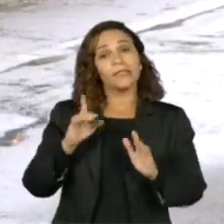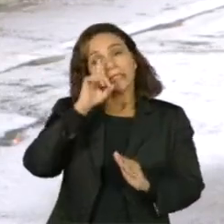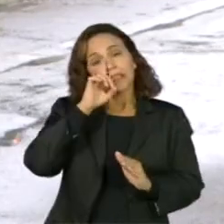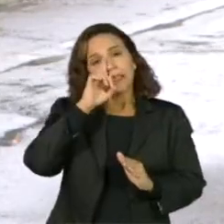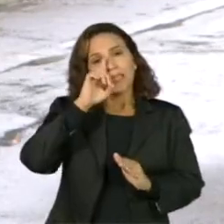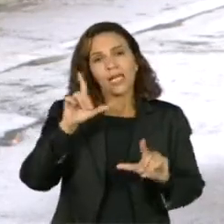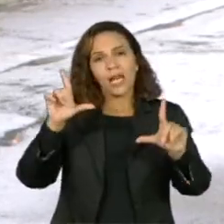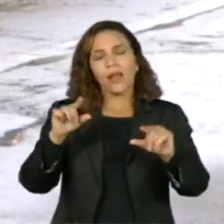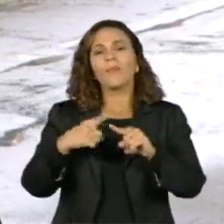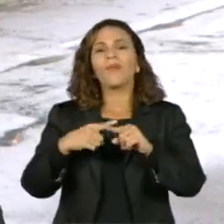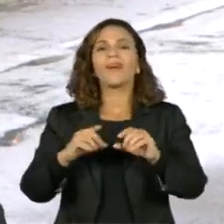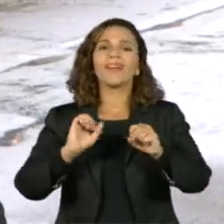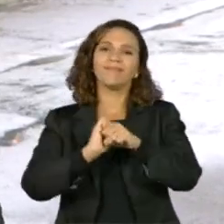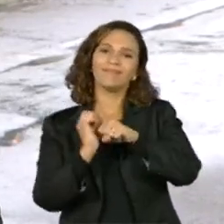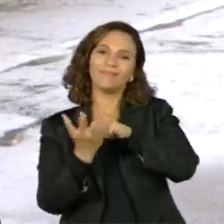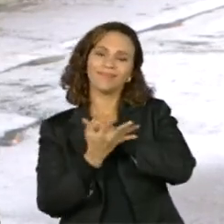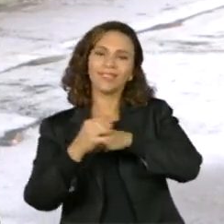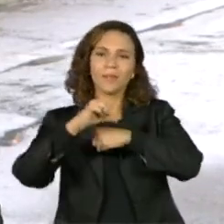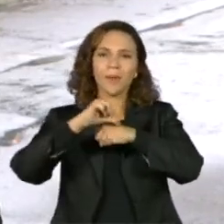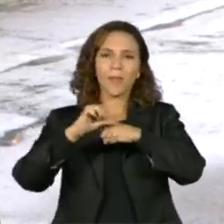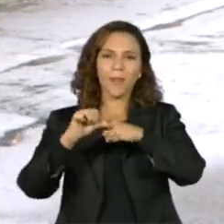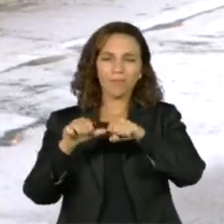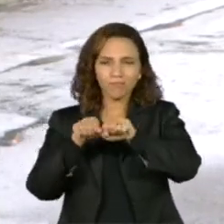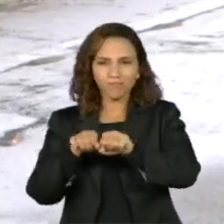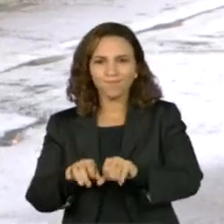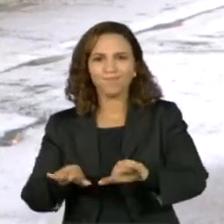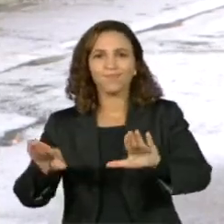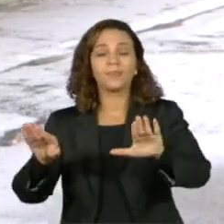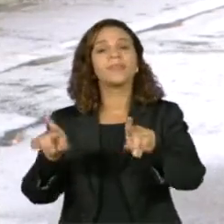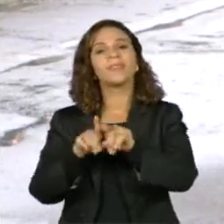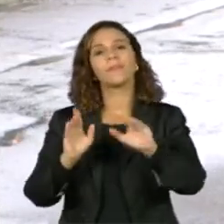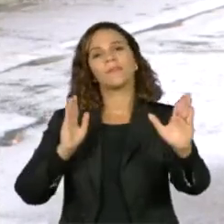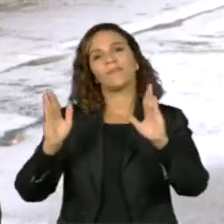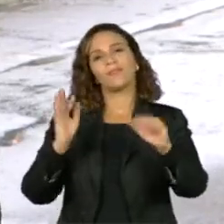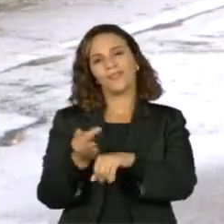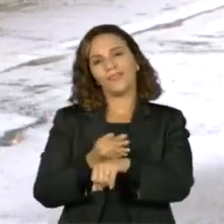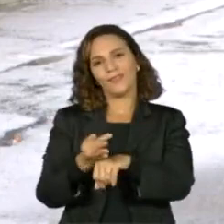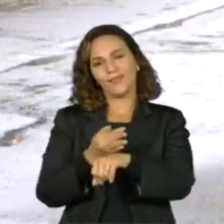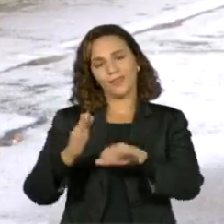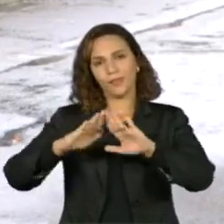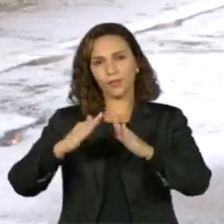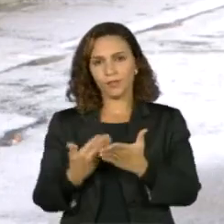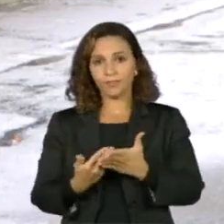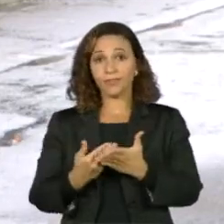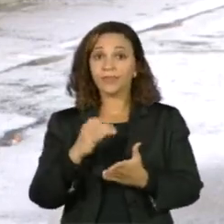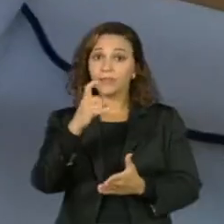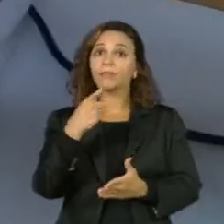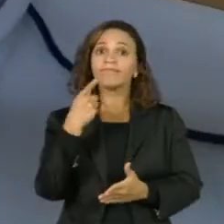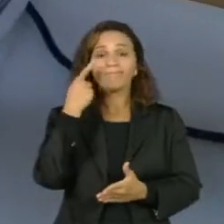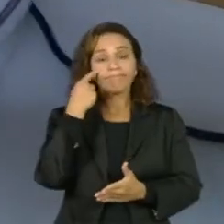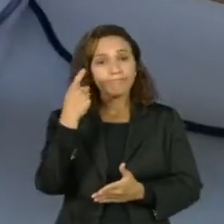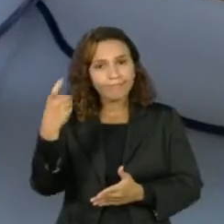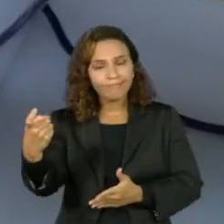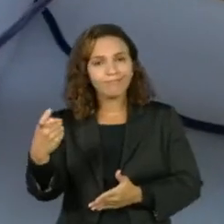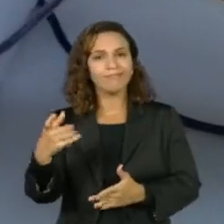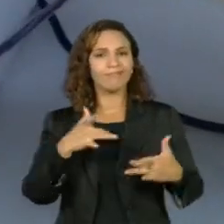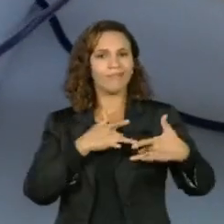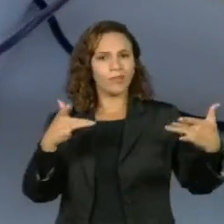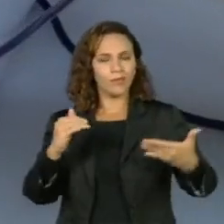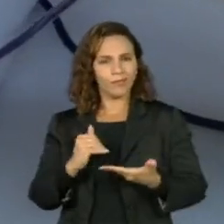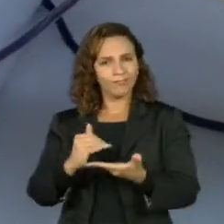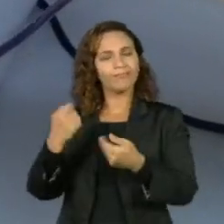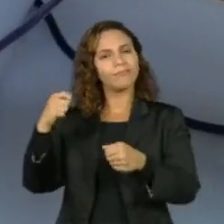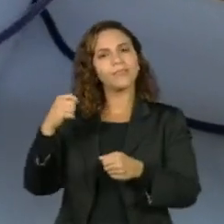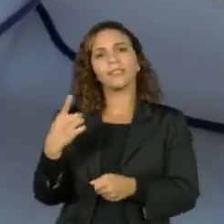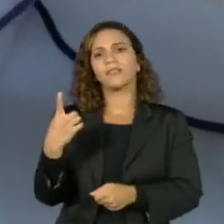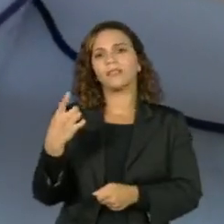aumento de casos da variante Ômicron da Covid-19 e ao período de férias escolares. Os interessados em doar devem ter idade entre